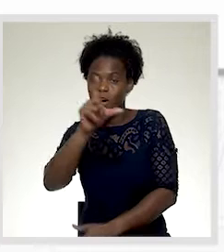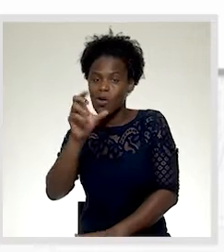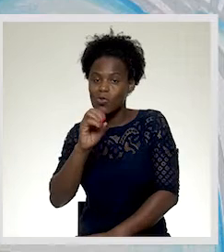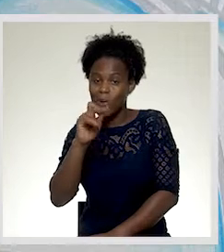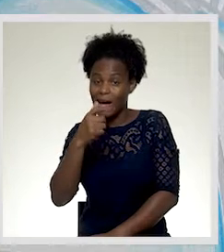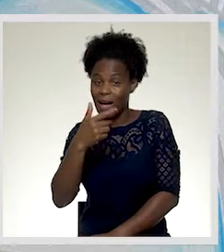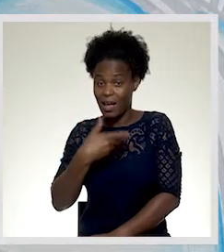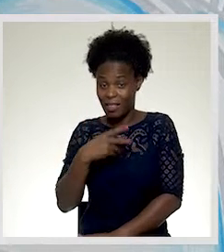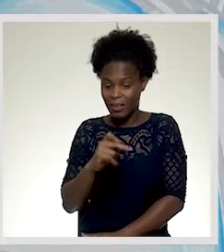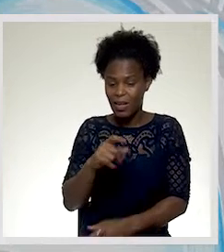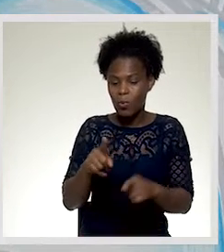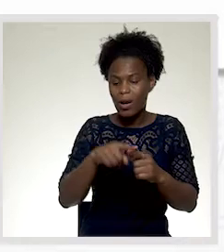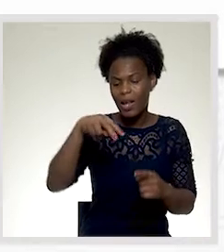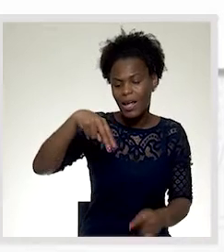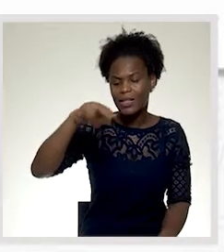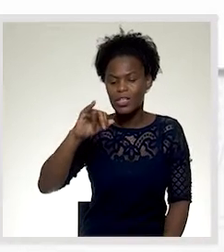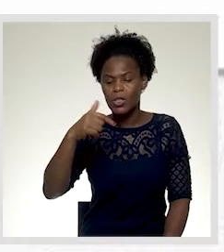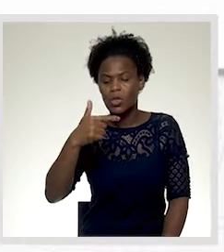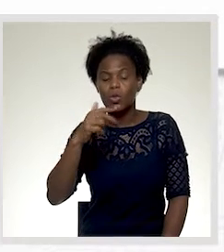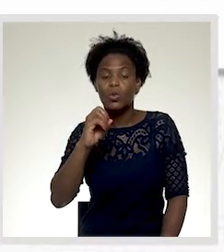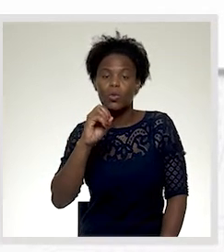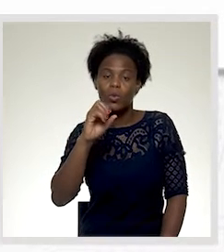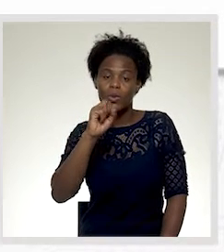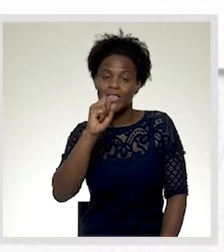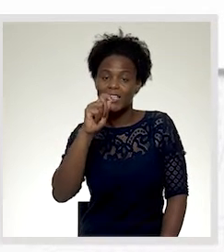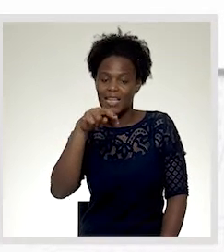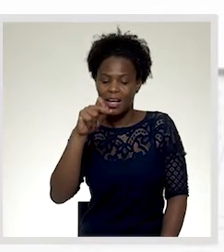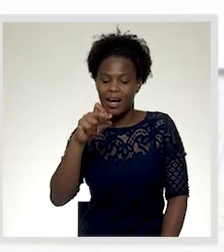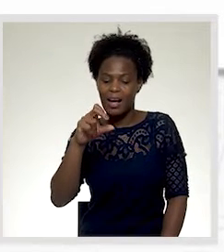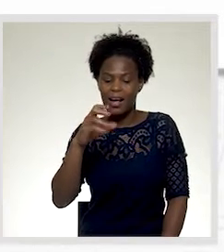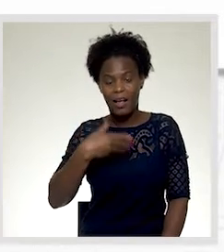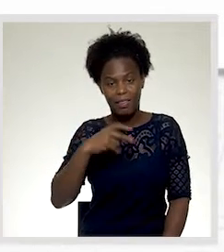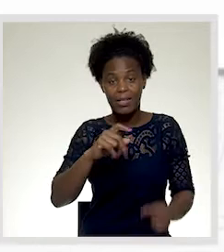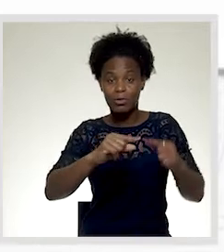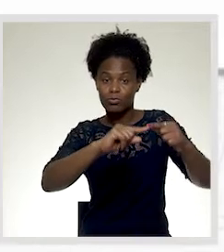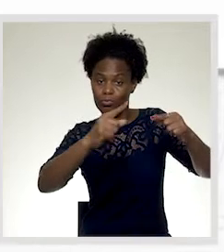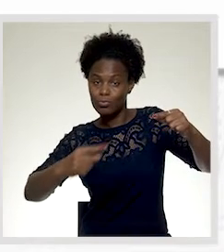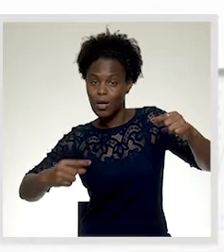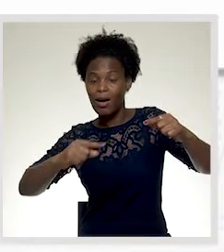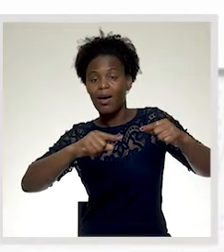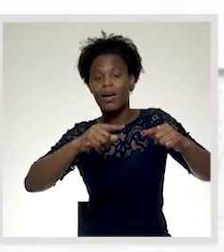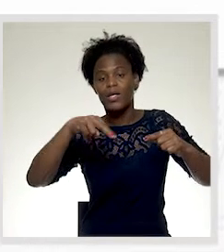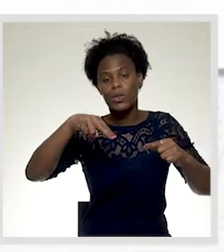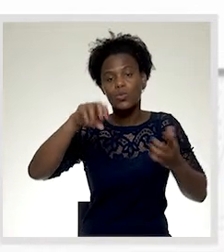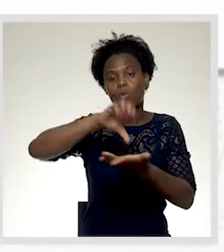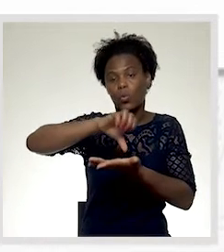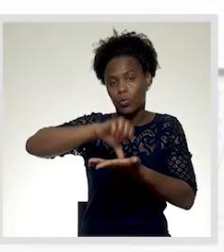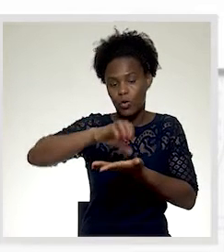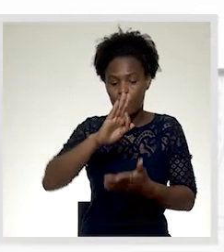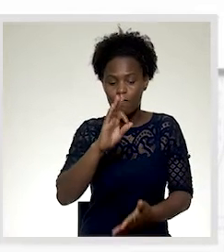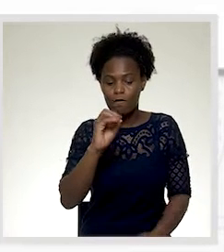a base azotada, que pode ser a base nitrogenada, e aqui tem um radical, que é um grupo fosfato. Ou seja,